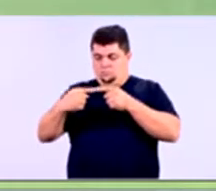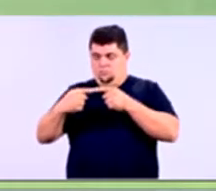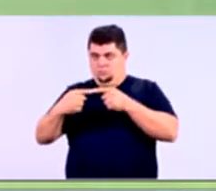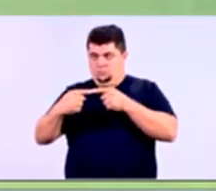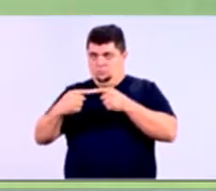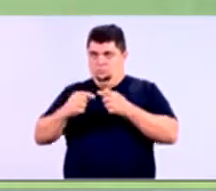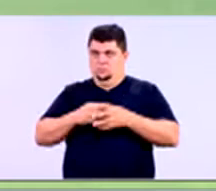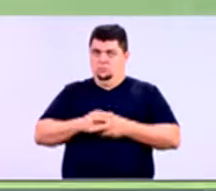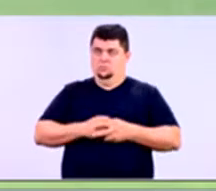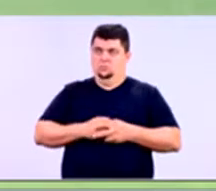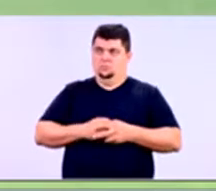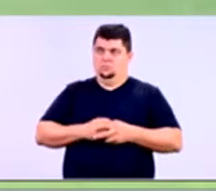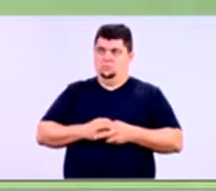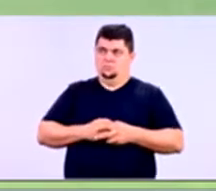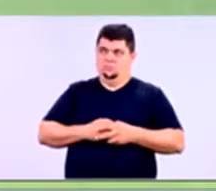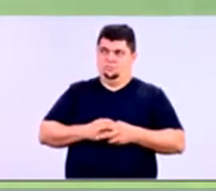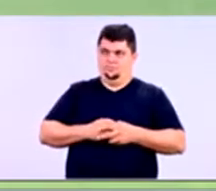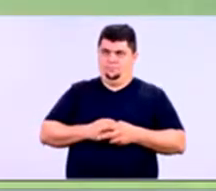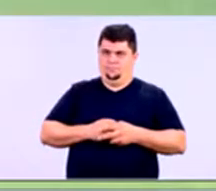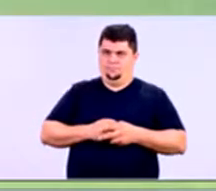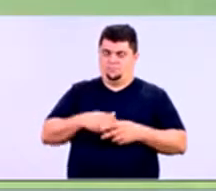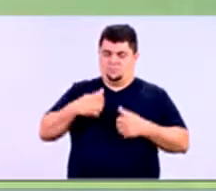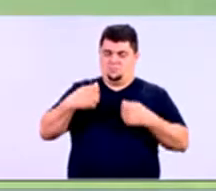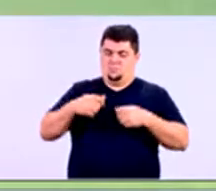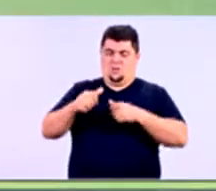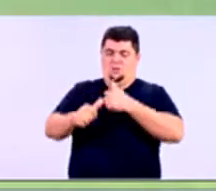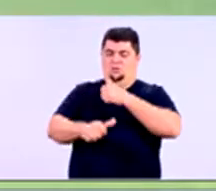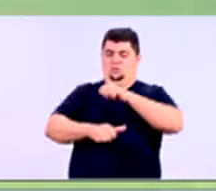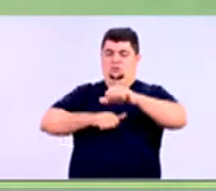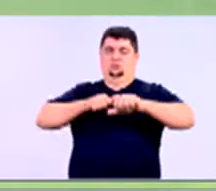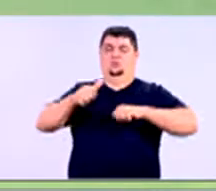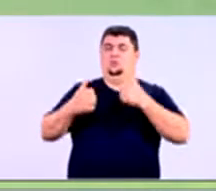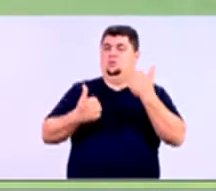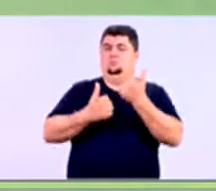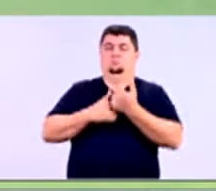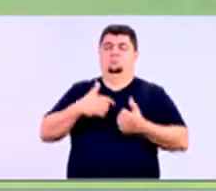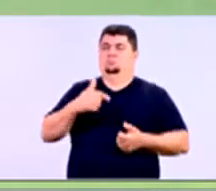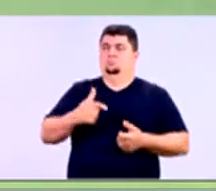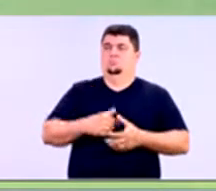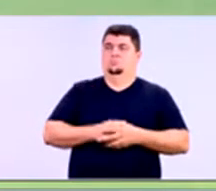Meses. Então não precisa fazer nenhuma conversão.